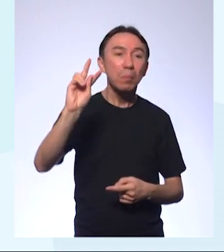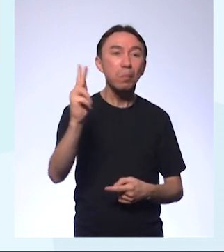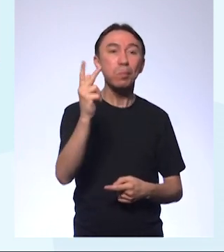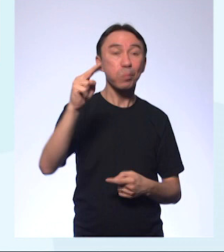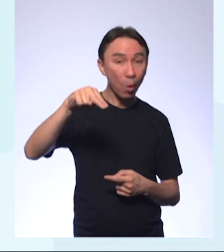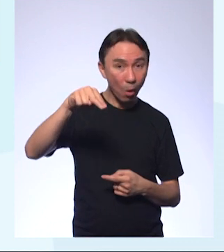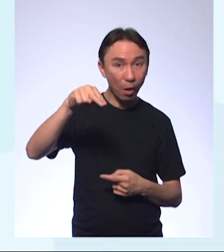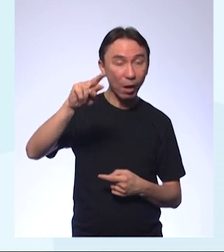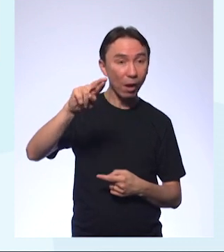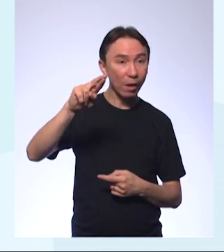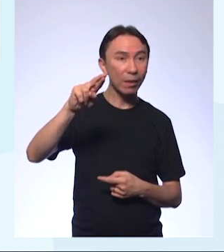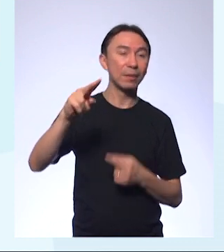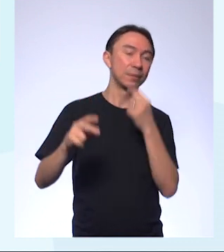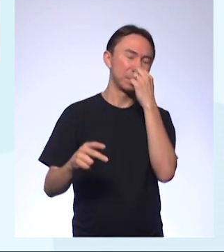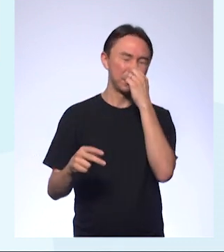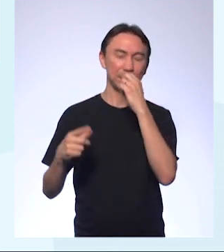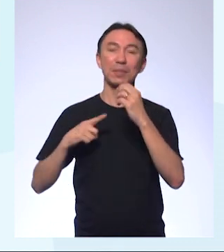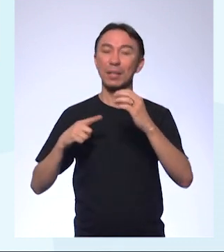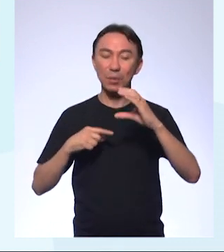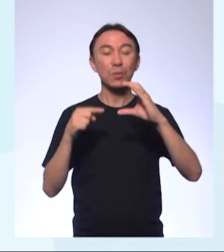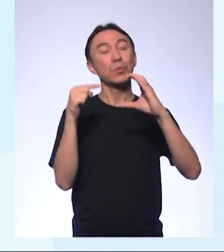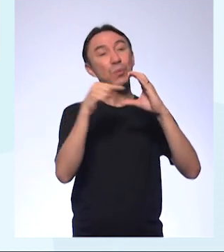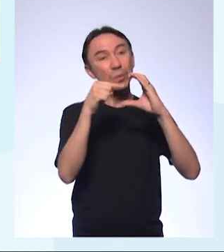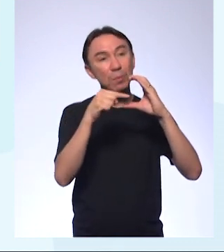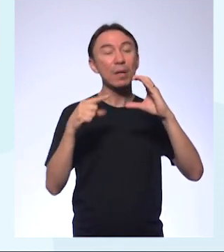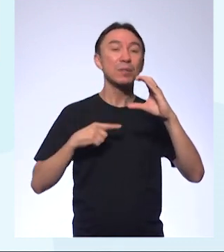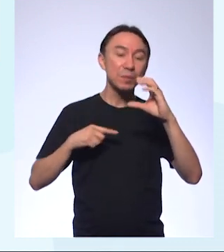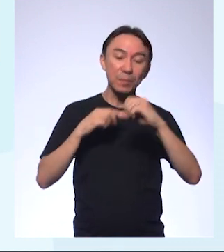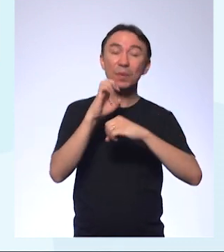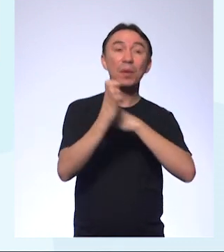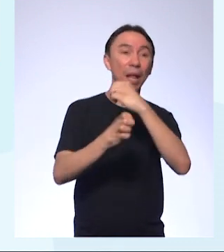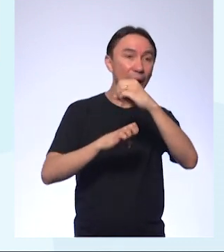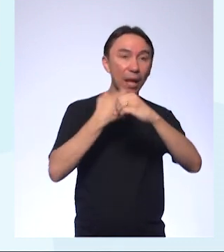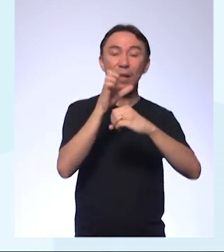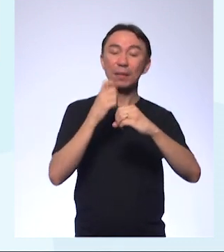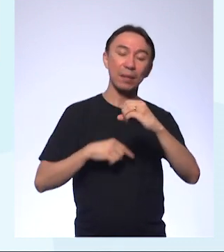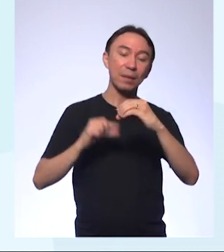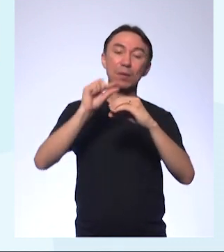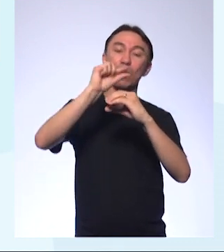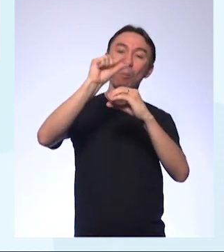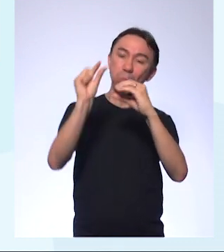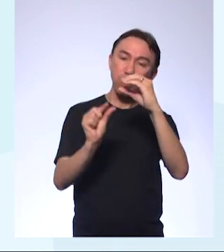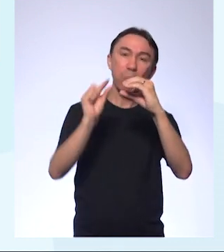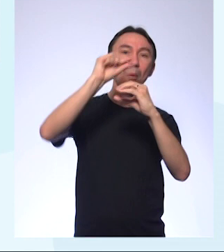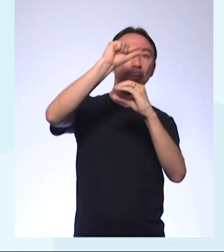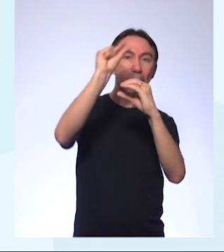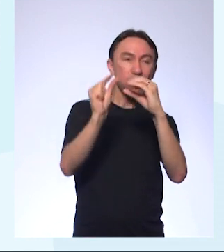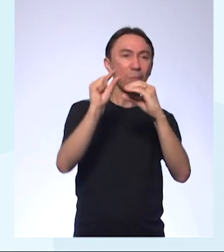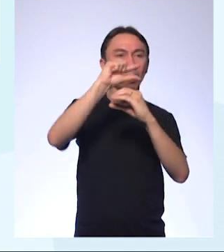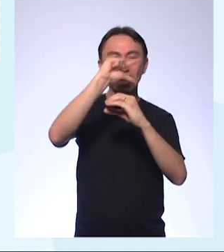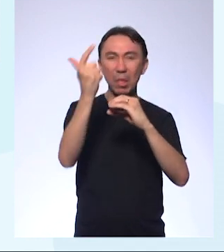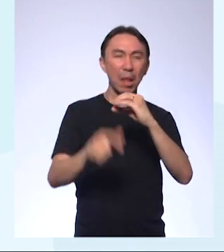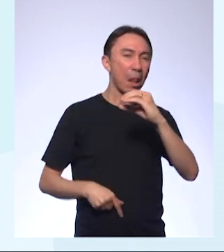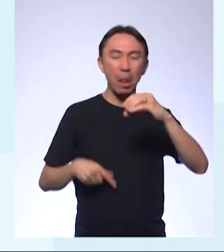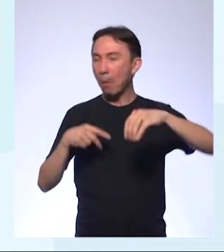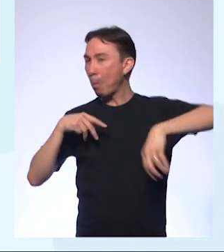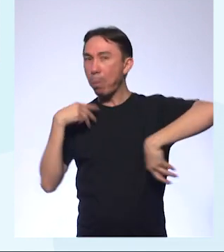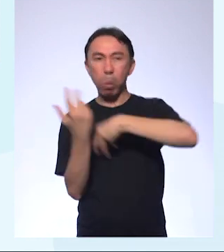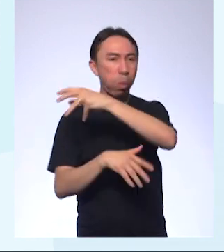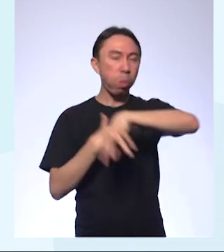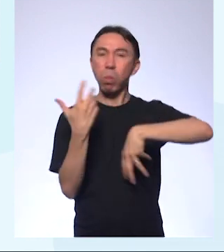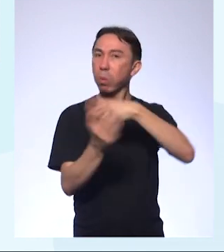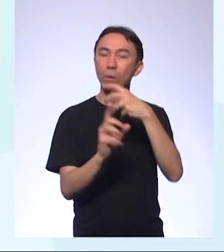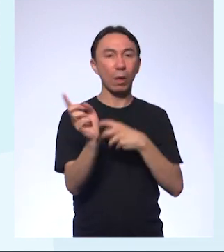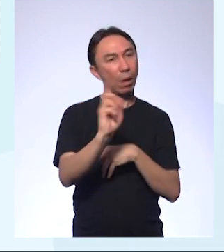núcleo, porém os elétrons estão distribuídos em níveis ou camadas de energia, então os elétrons não estão aleatoriamente girando ao redor